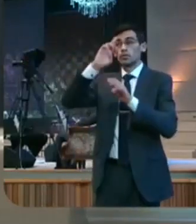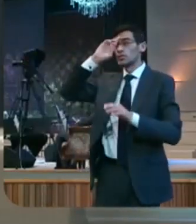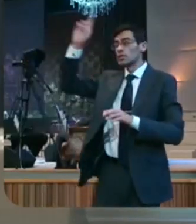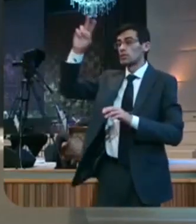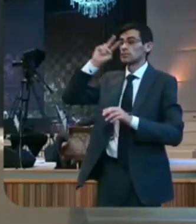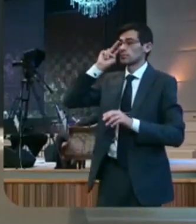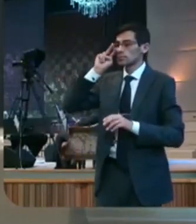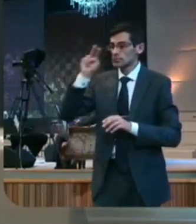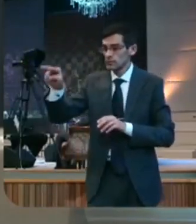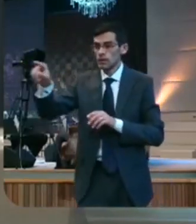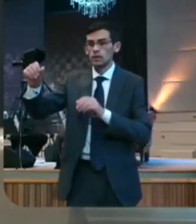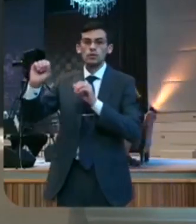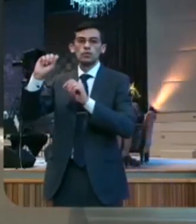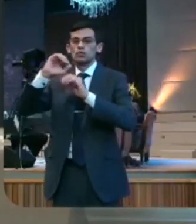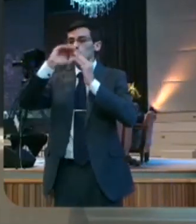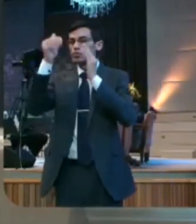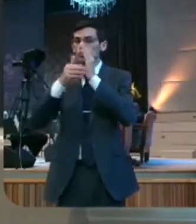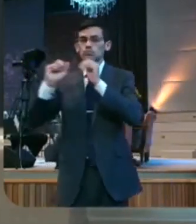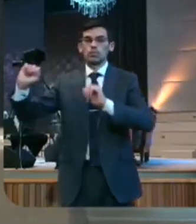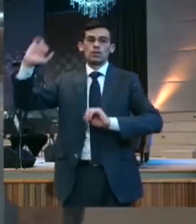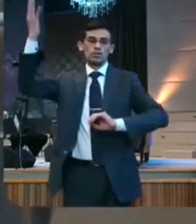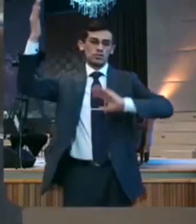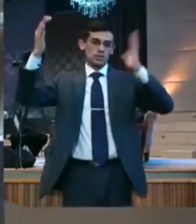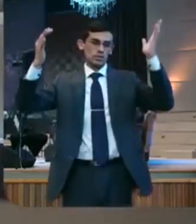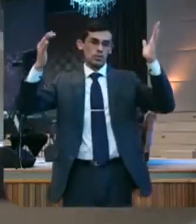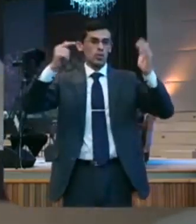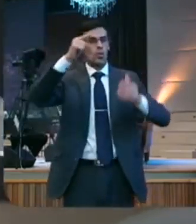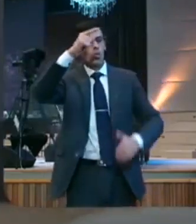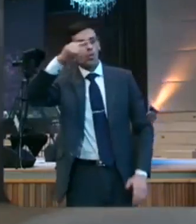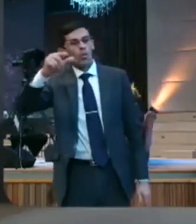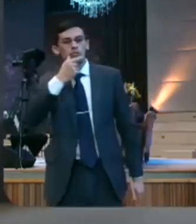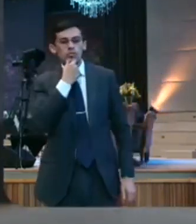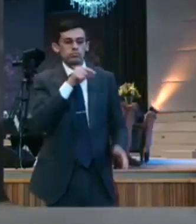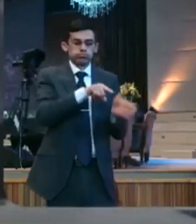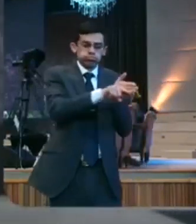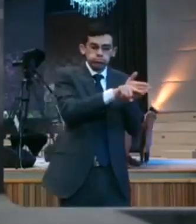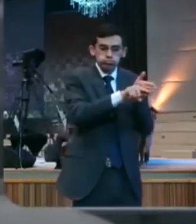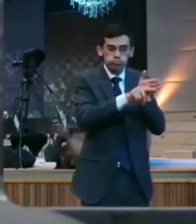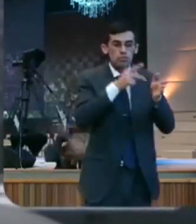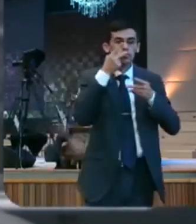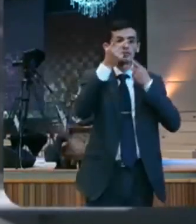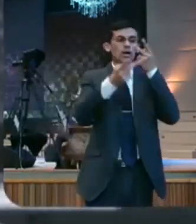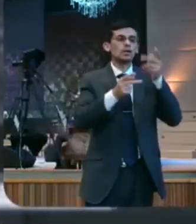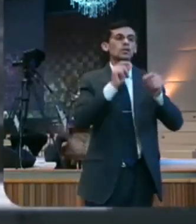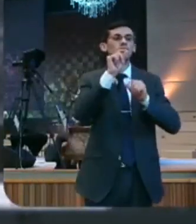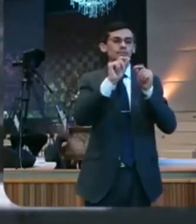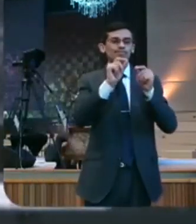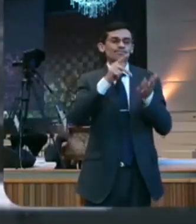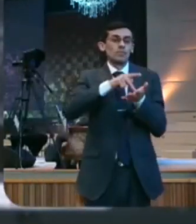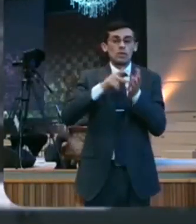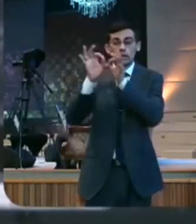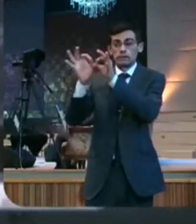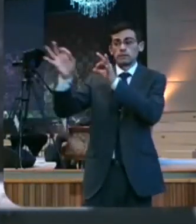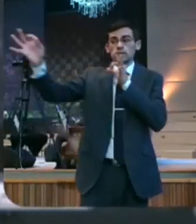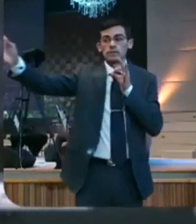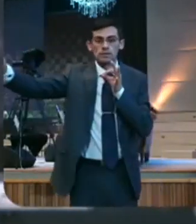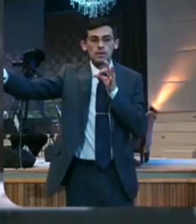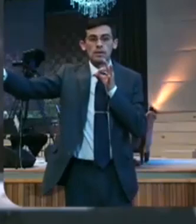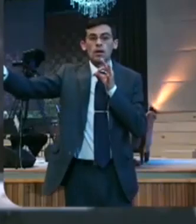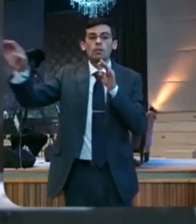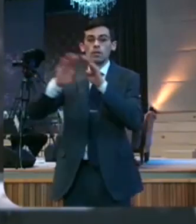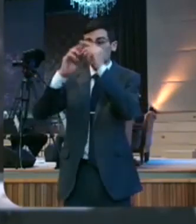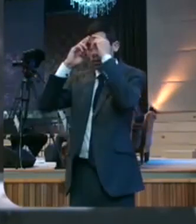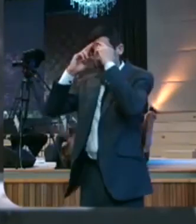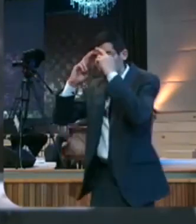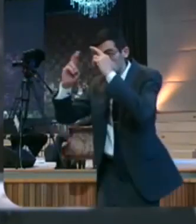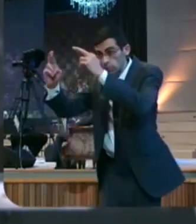eles vissem o que estava acontecendo. Outros comentaristas dizem que era uma questão de